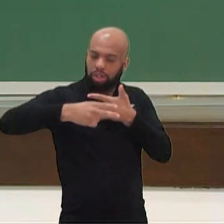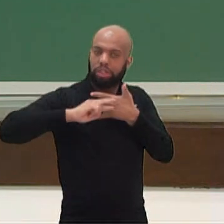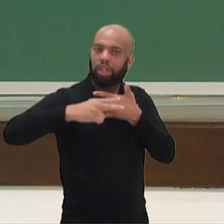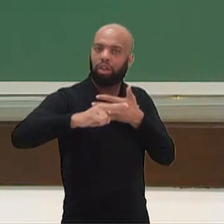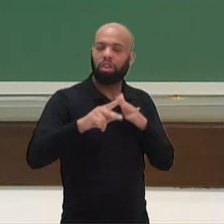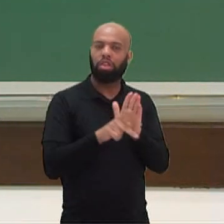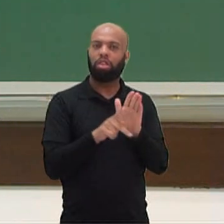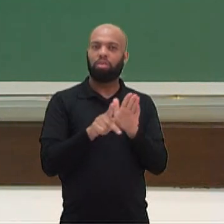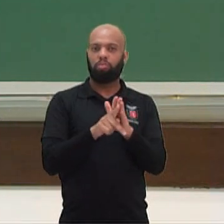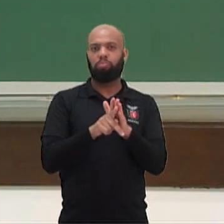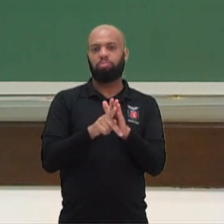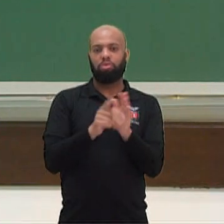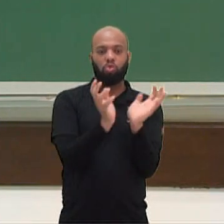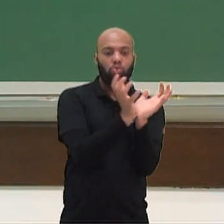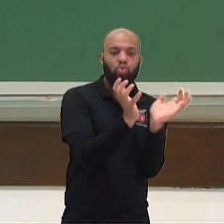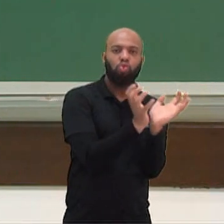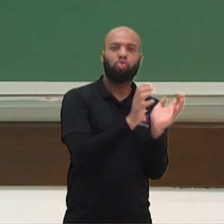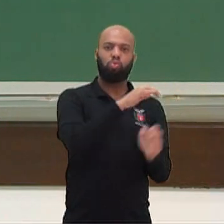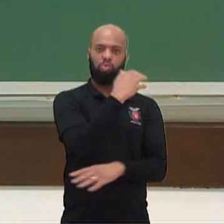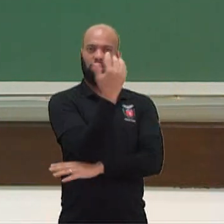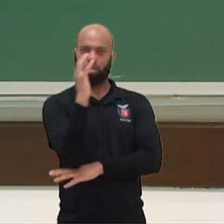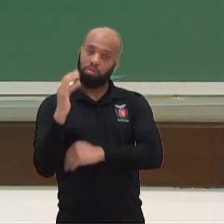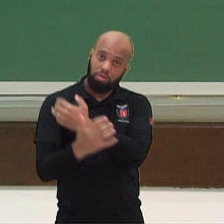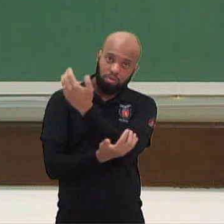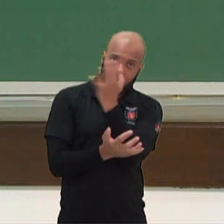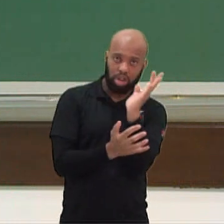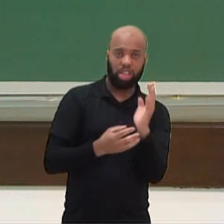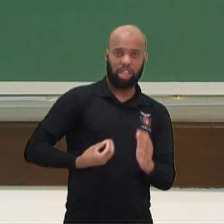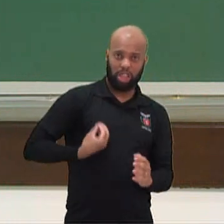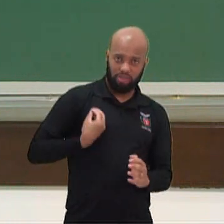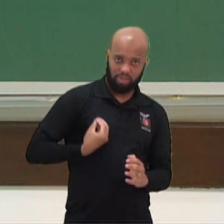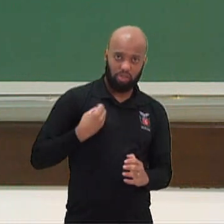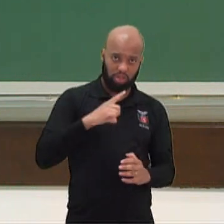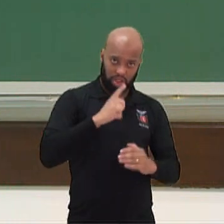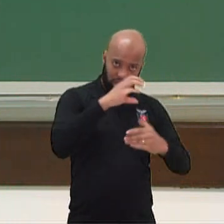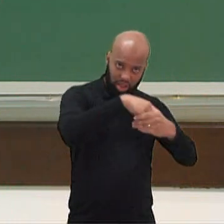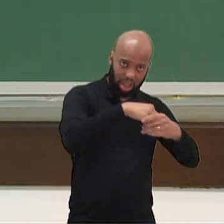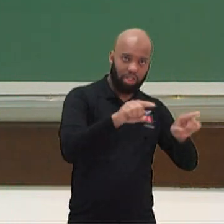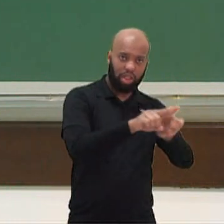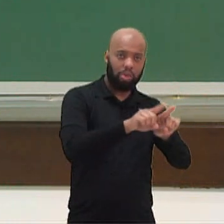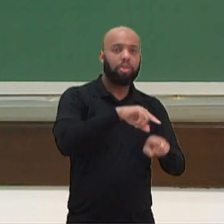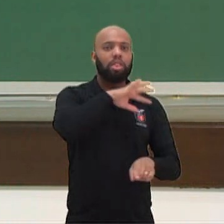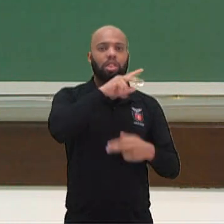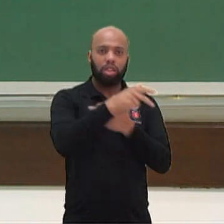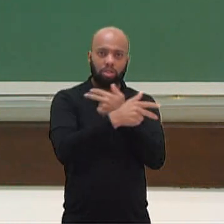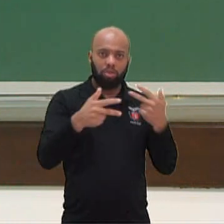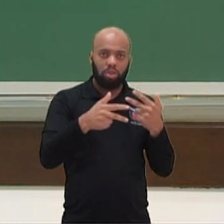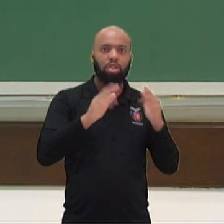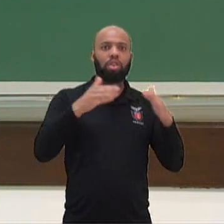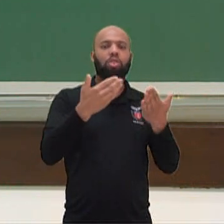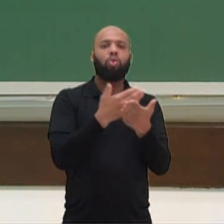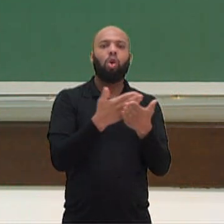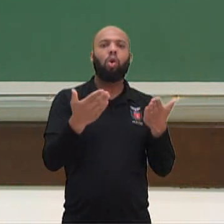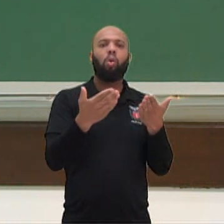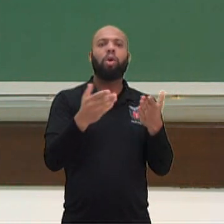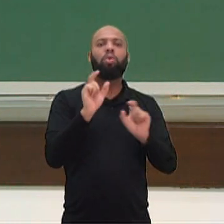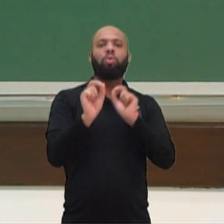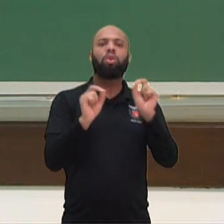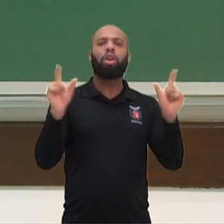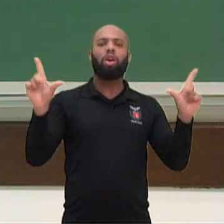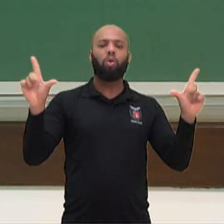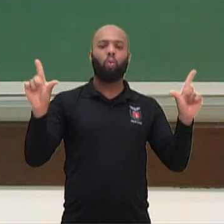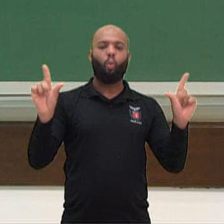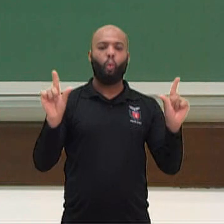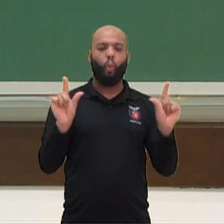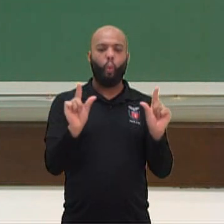naquele ecossistema e às vezes o recurso natural que estava disponível, a disponibilidade dele começa a diminuir, né? E